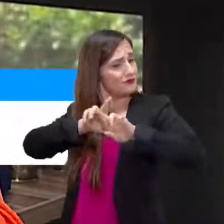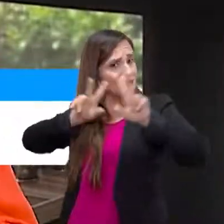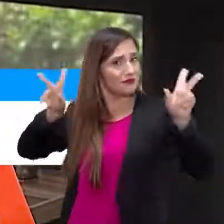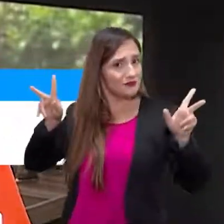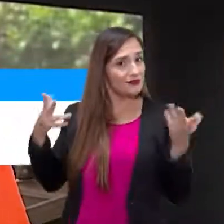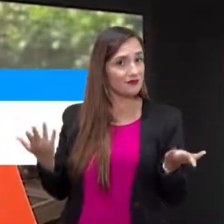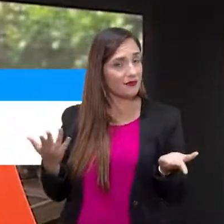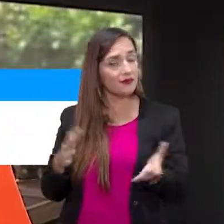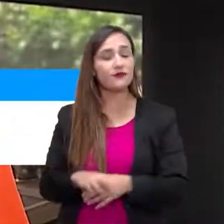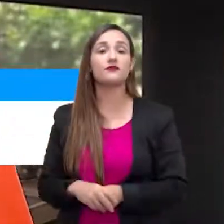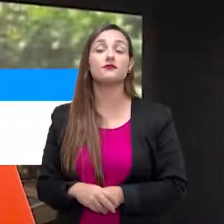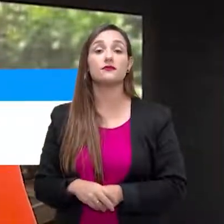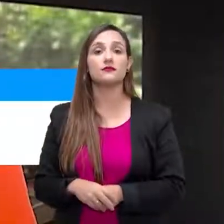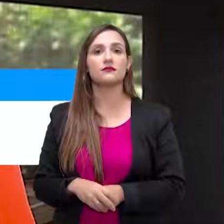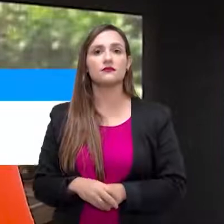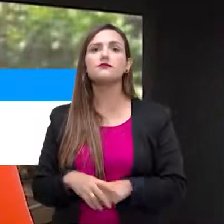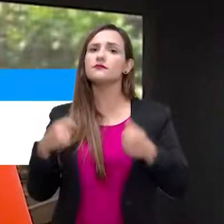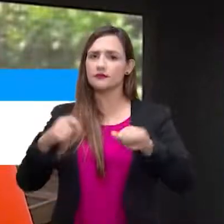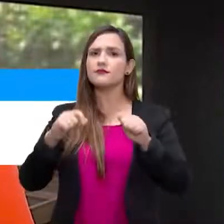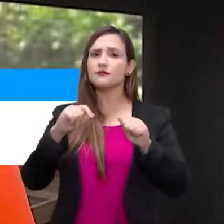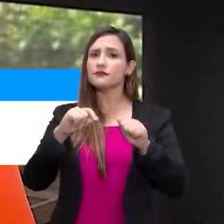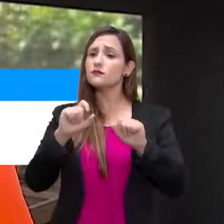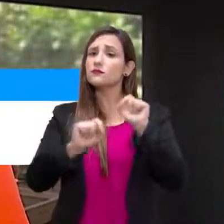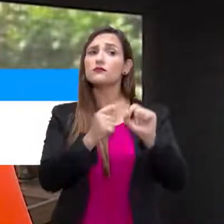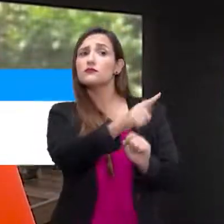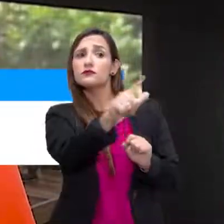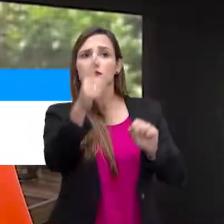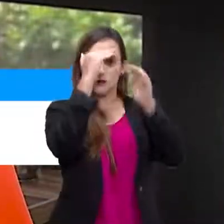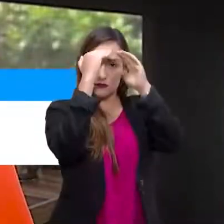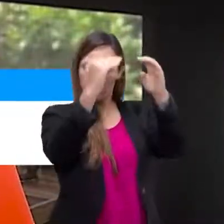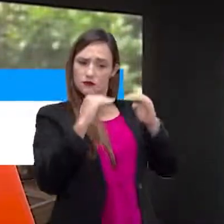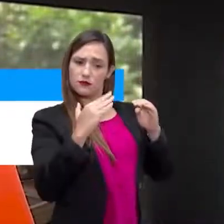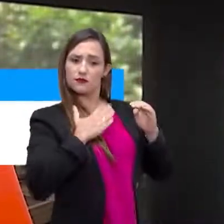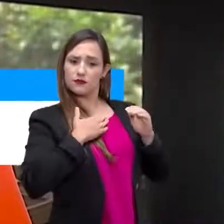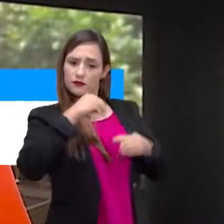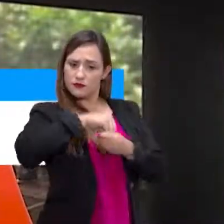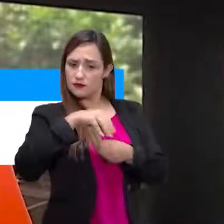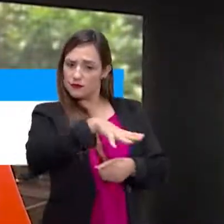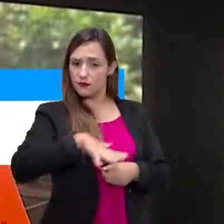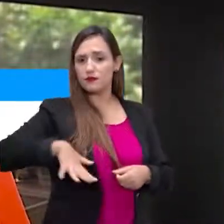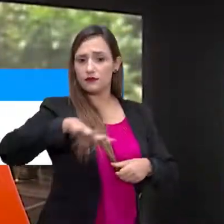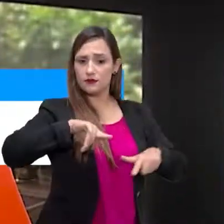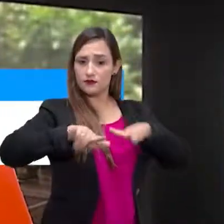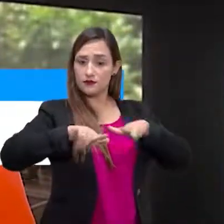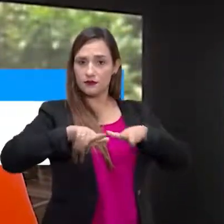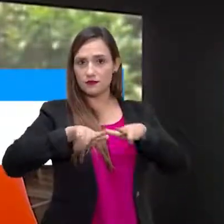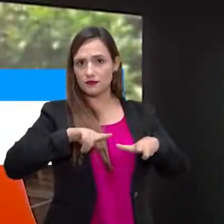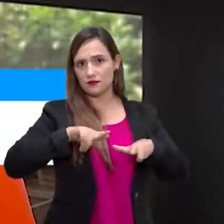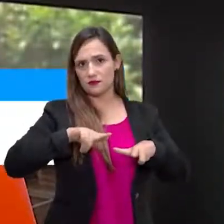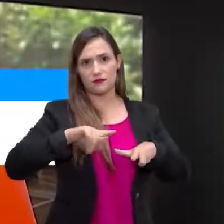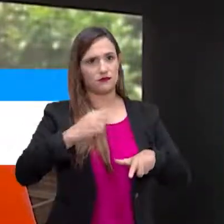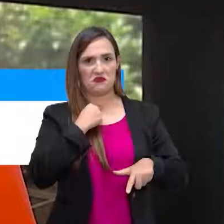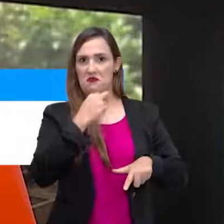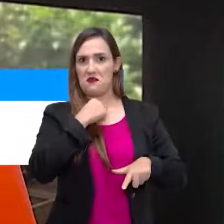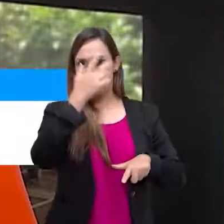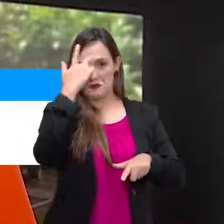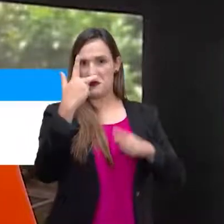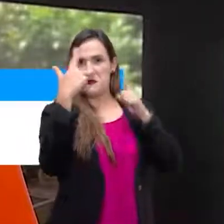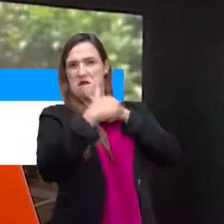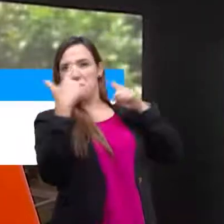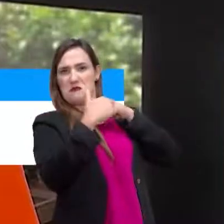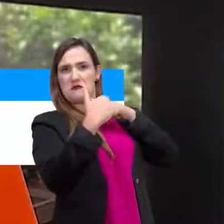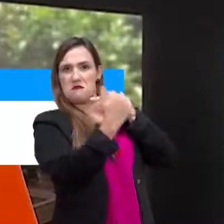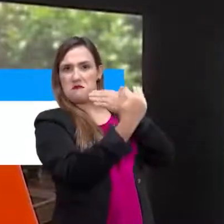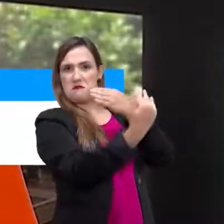essência que é a mulher, né? E o respeito, né? O respeito no ambiente de trabalho, você